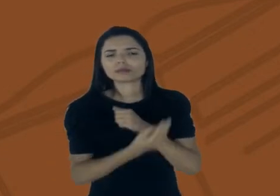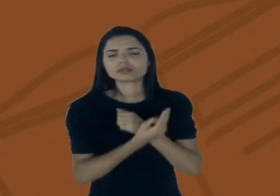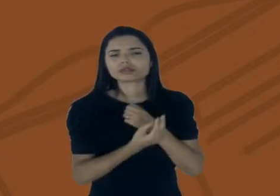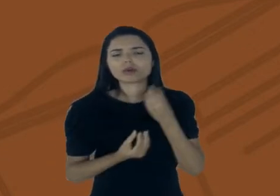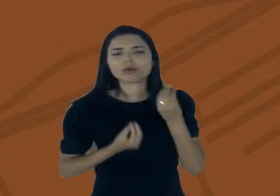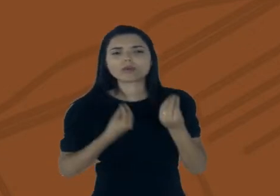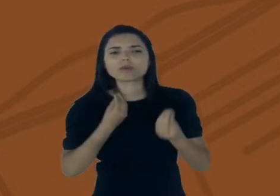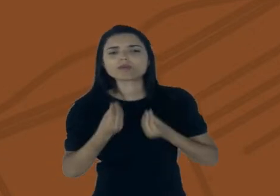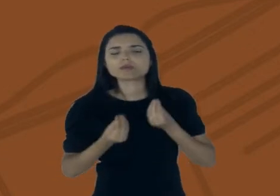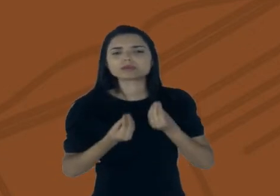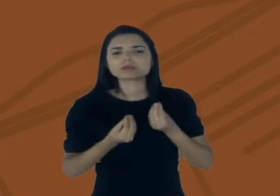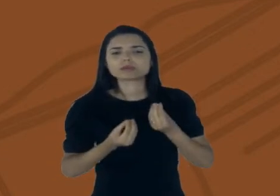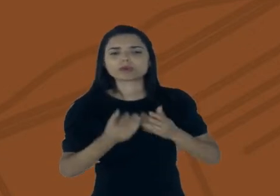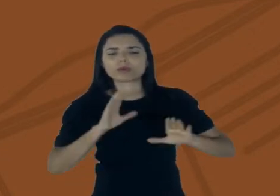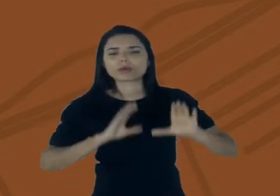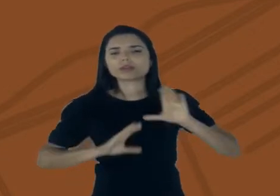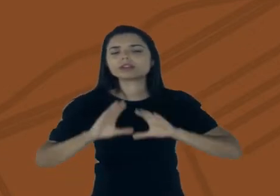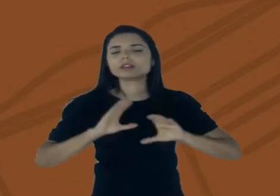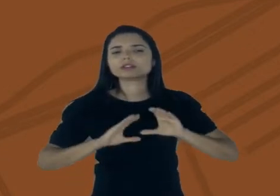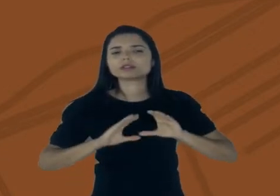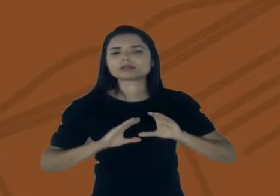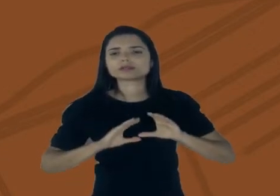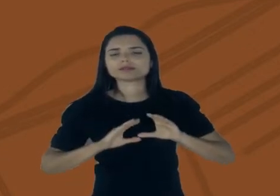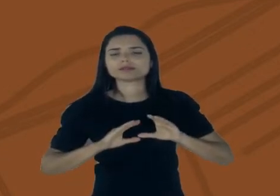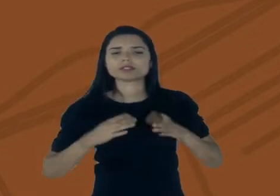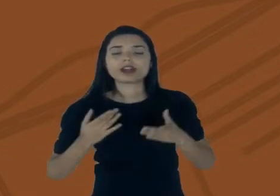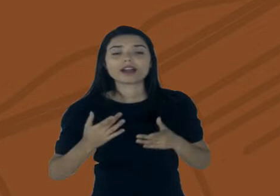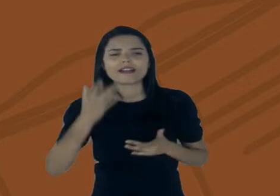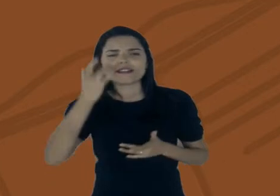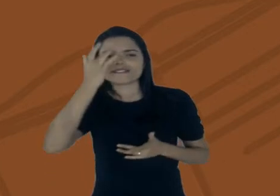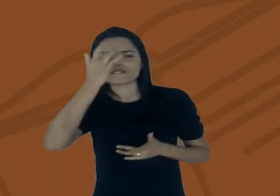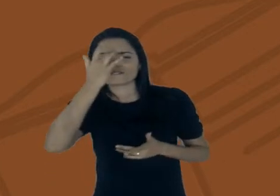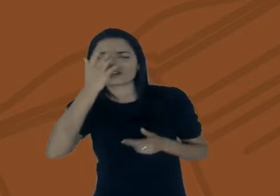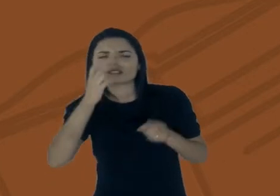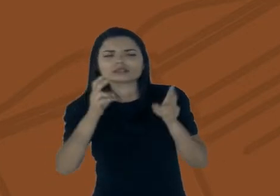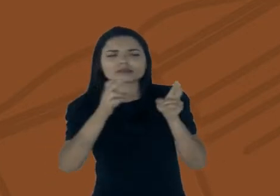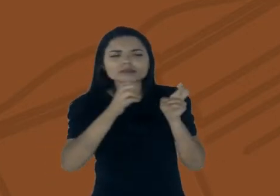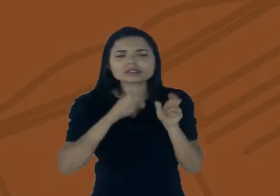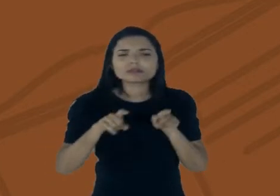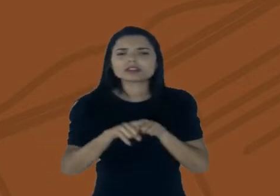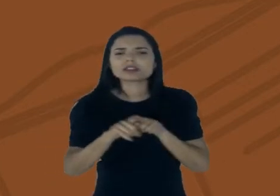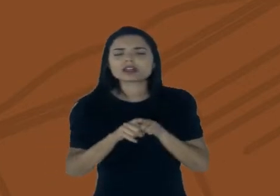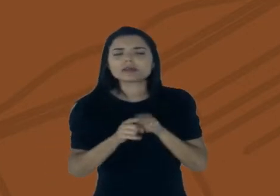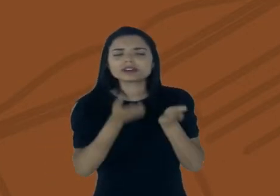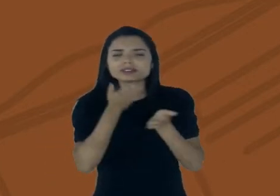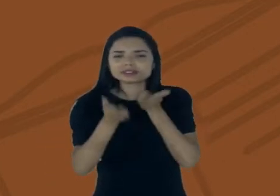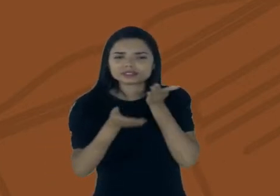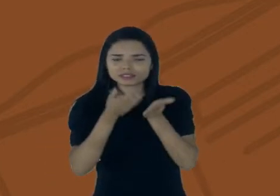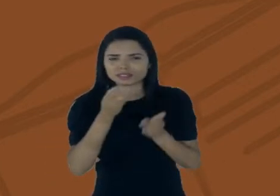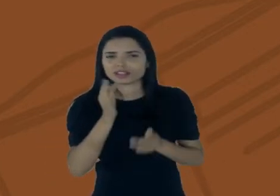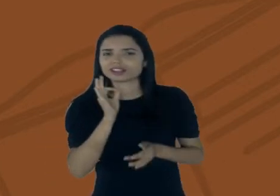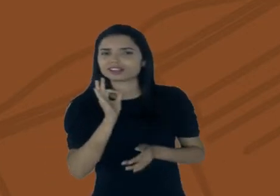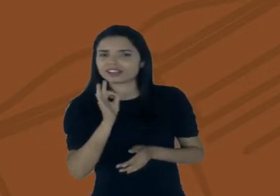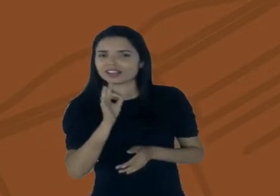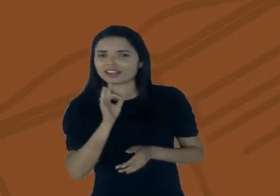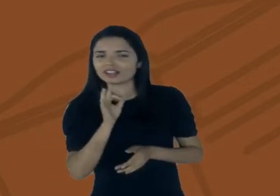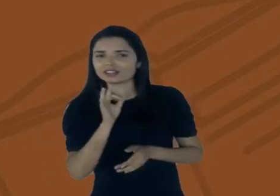arterial? Felizmente, a pressão alta é fácil de detectar e tratar. Em alguns casos,